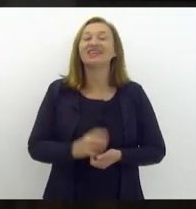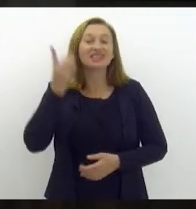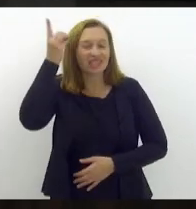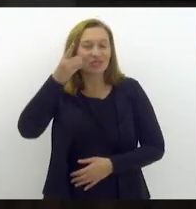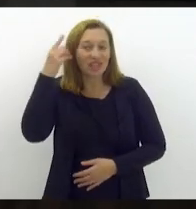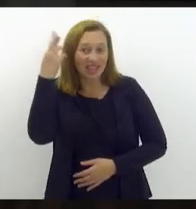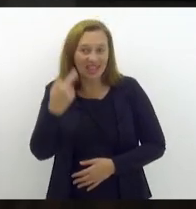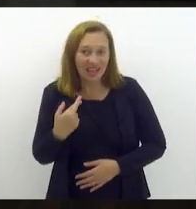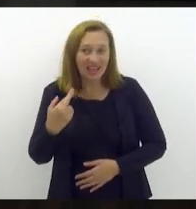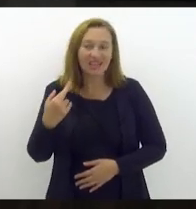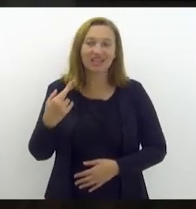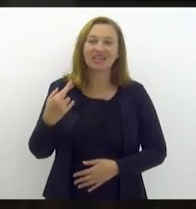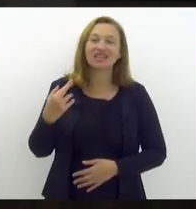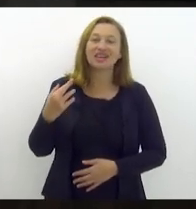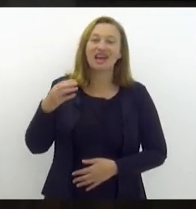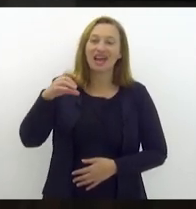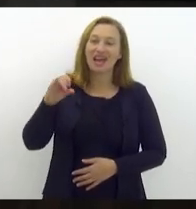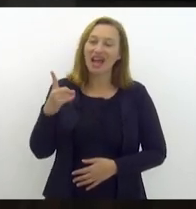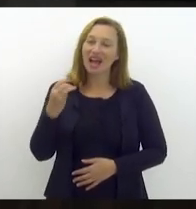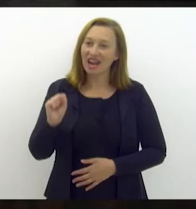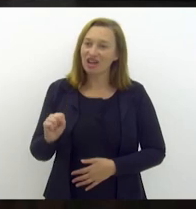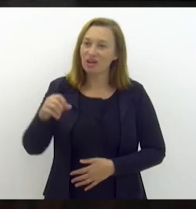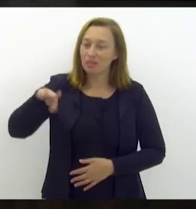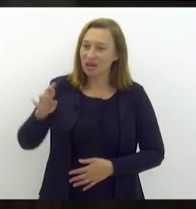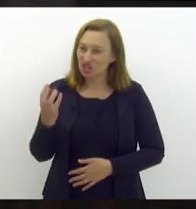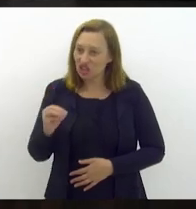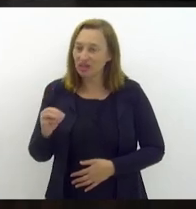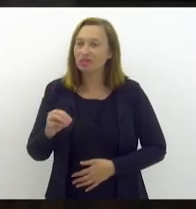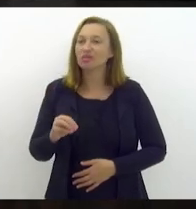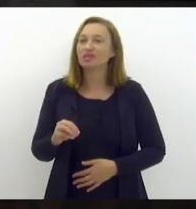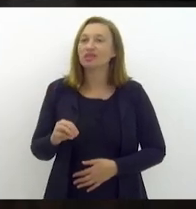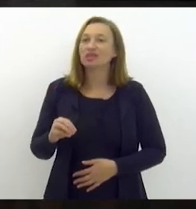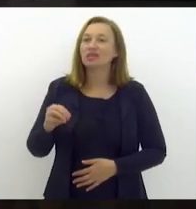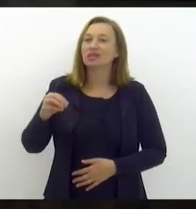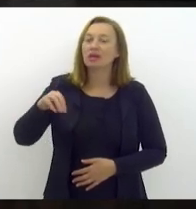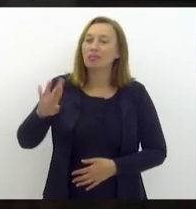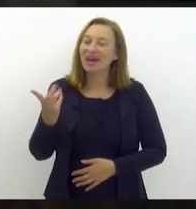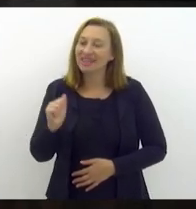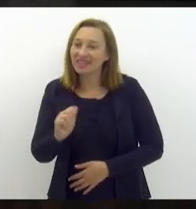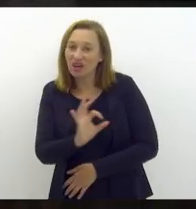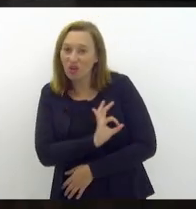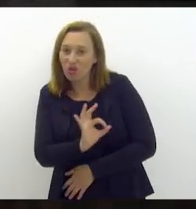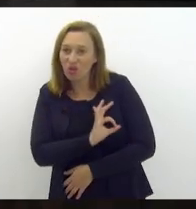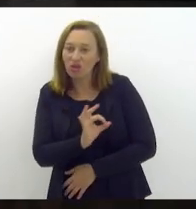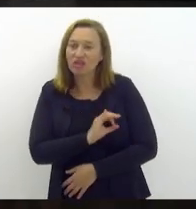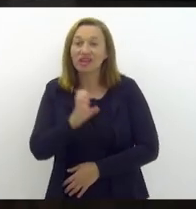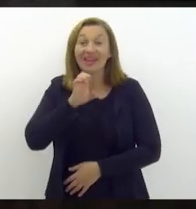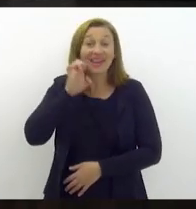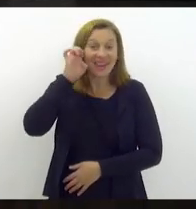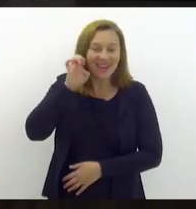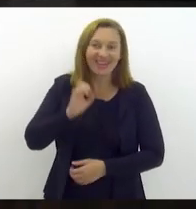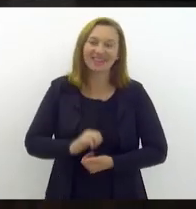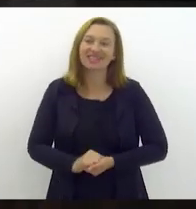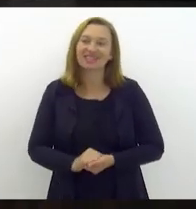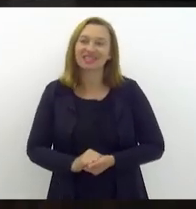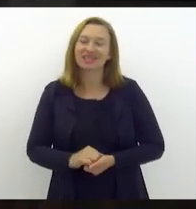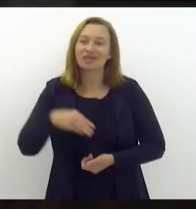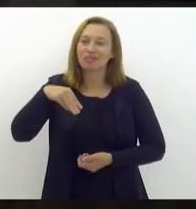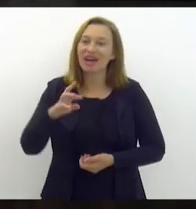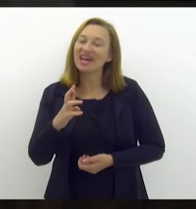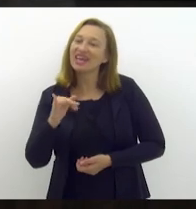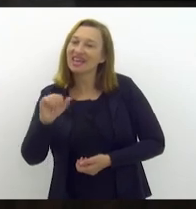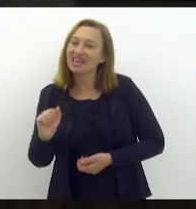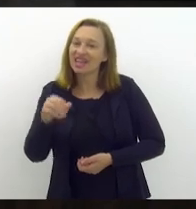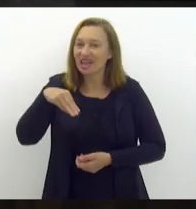deputada Renata, deputada Carla Machado, deputada Marta Rocha, Élica Takimoto, Marina